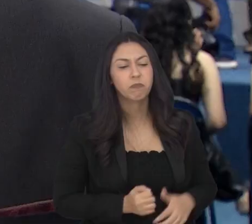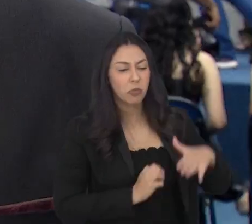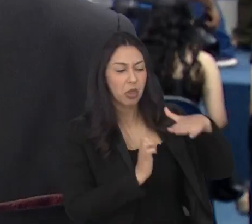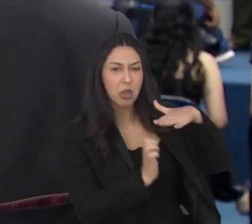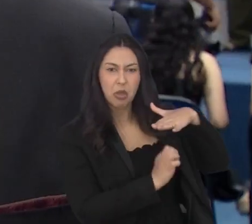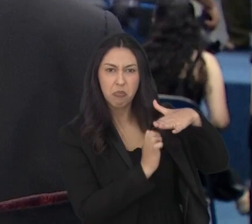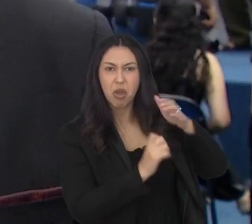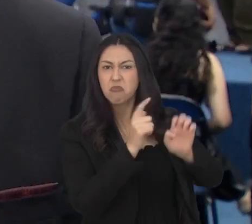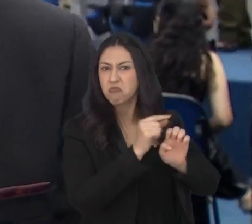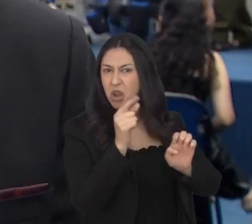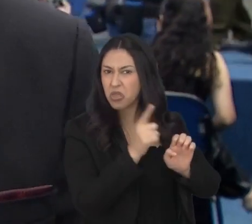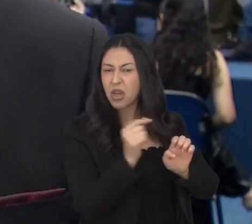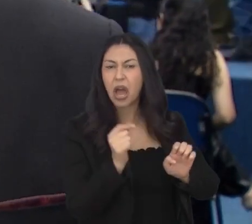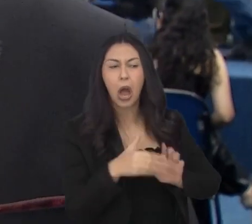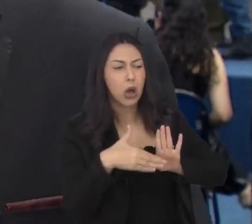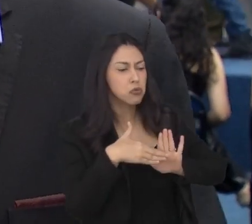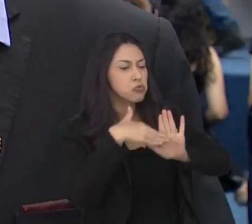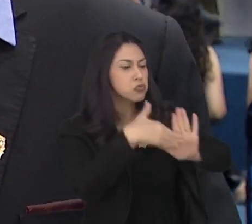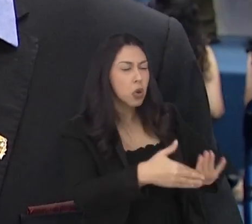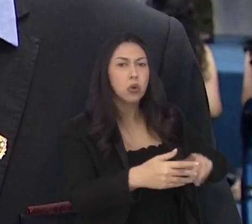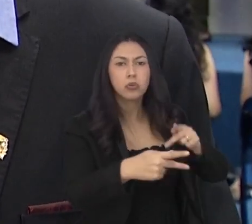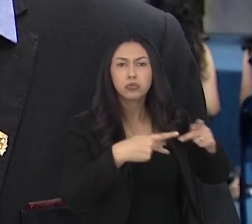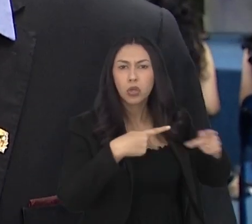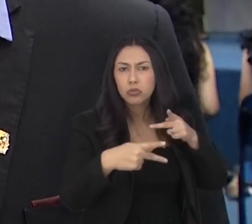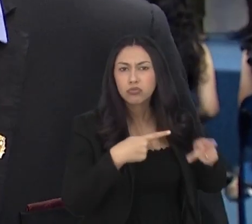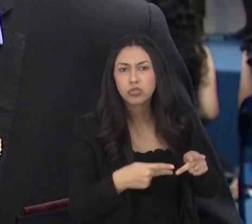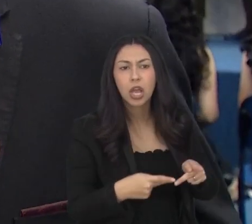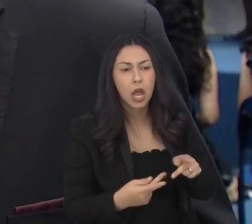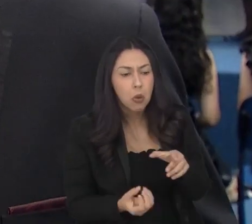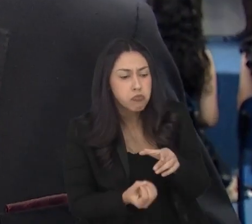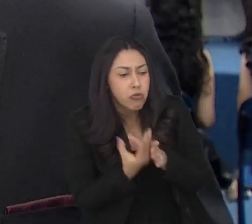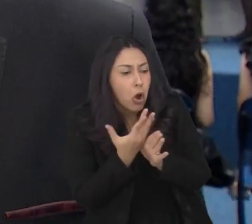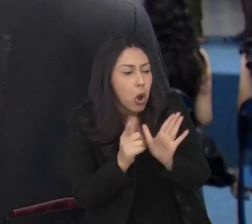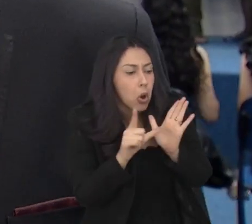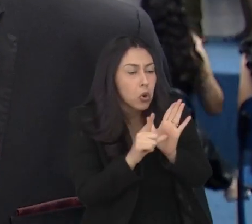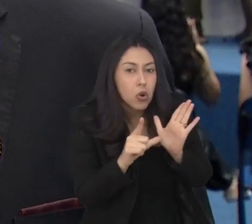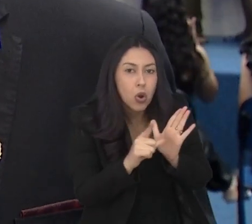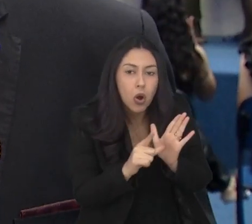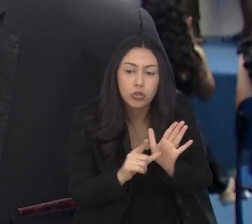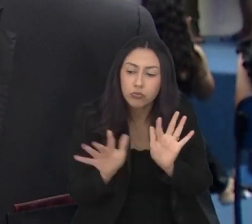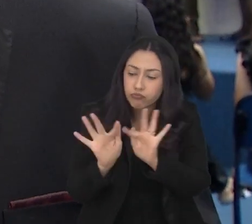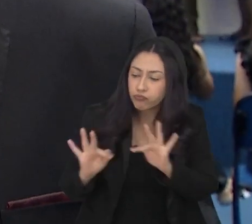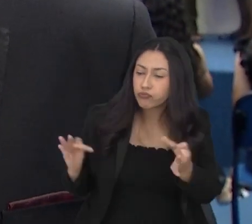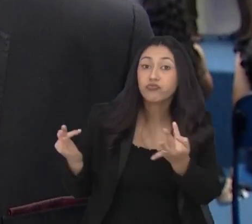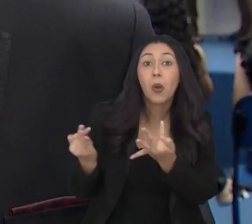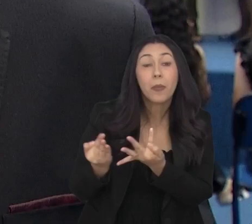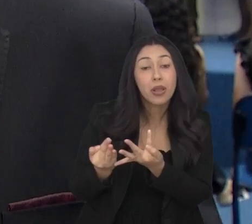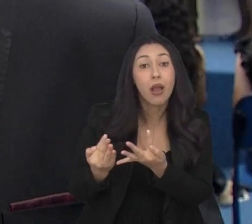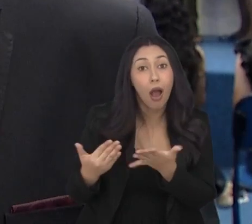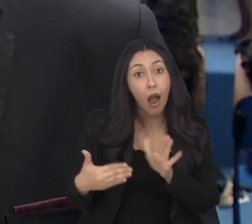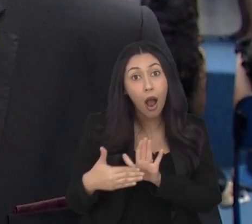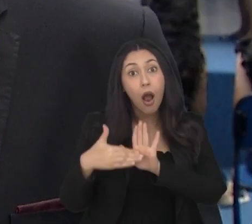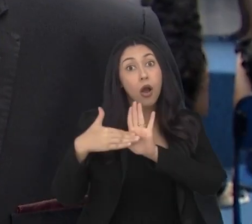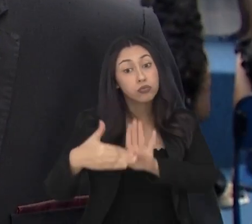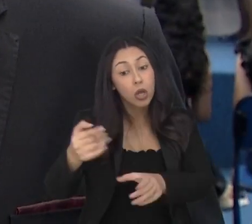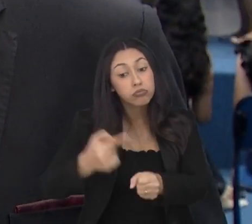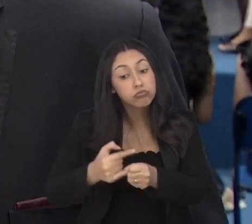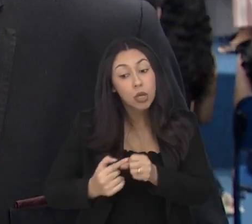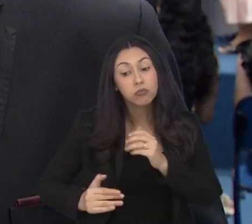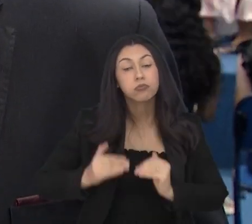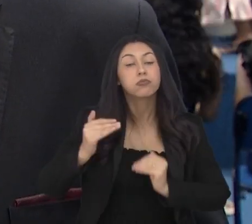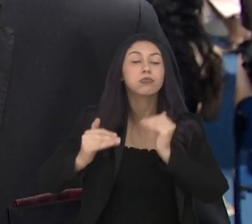cidade. O empresário acolheu essa cidade com carinho, fez o seu comércio, formou sua família e ele ajuda o crescimento da